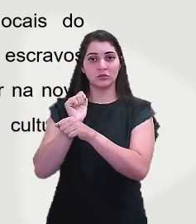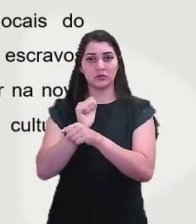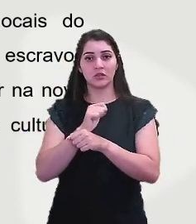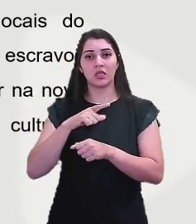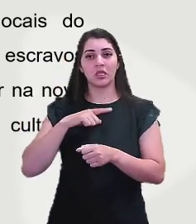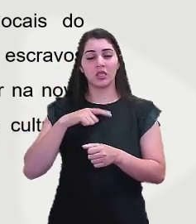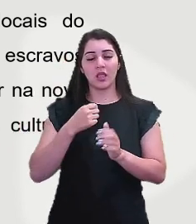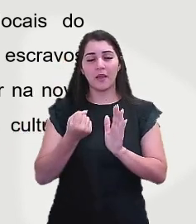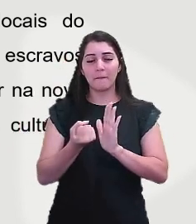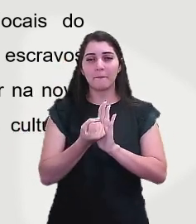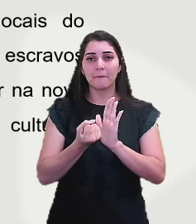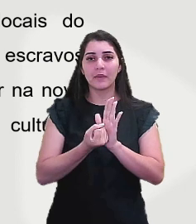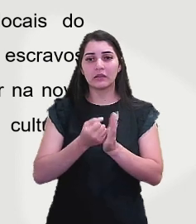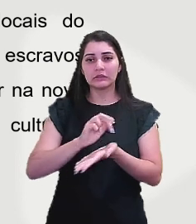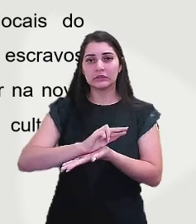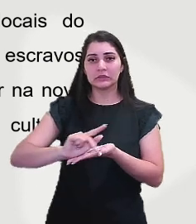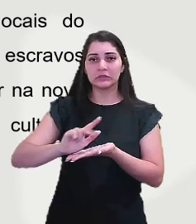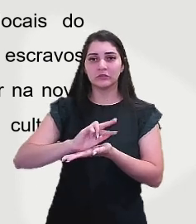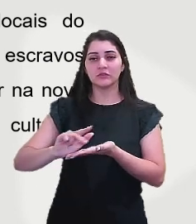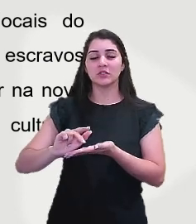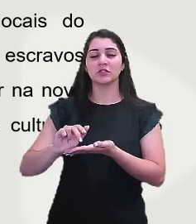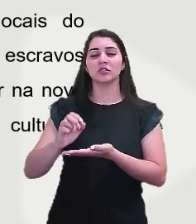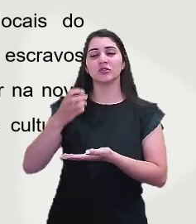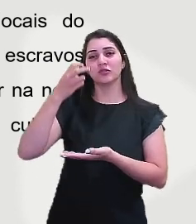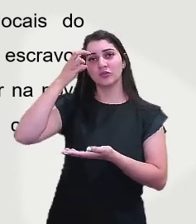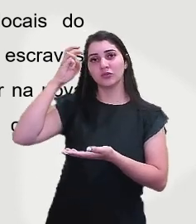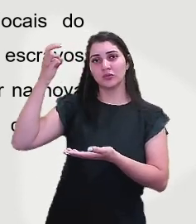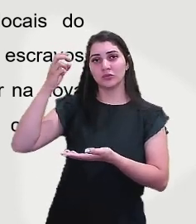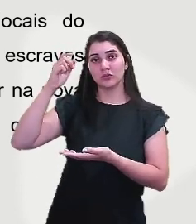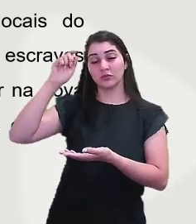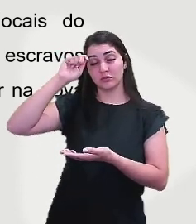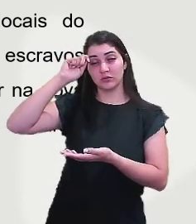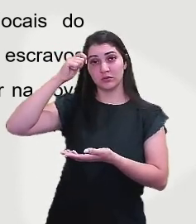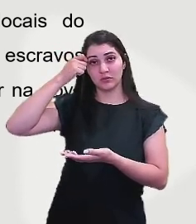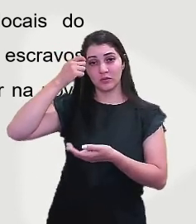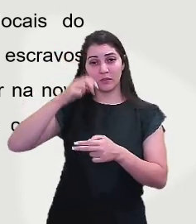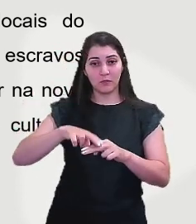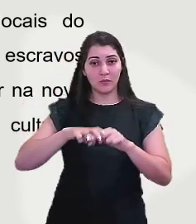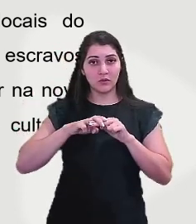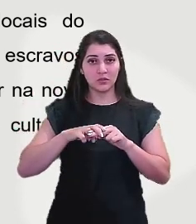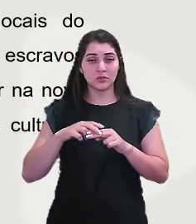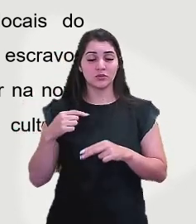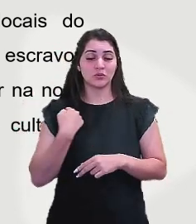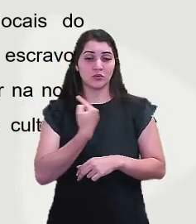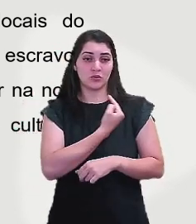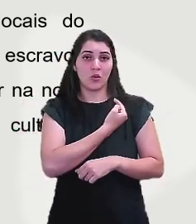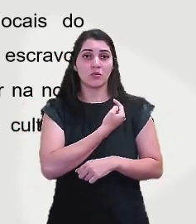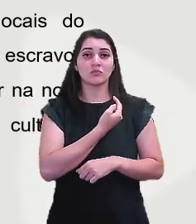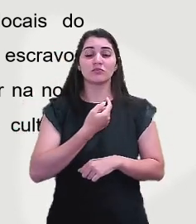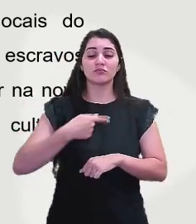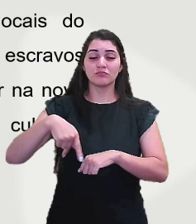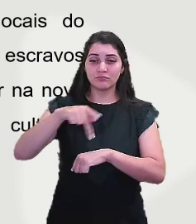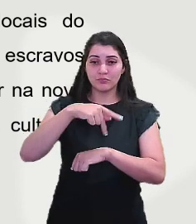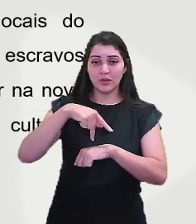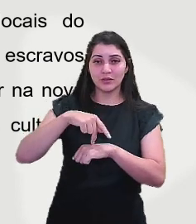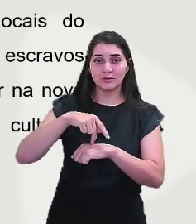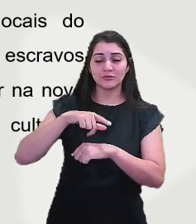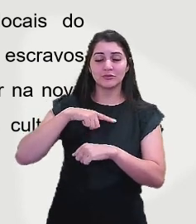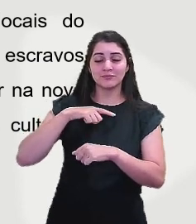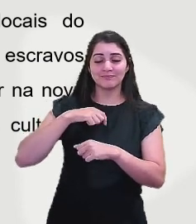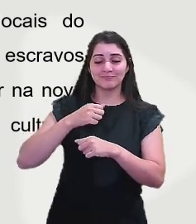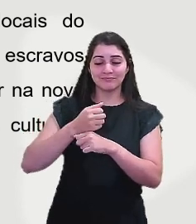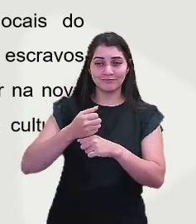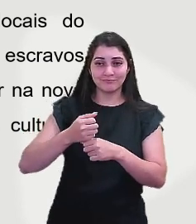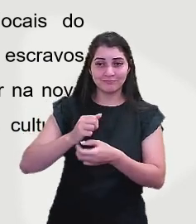das diversas culturas e continentes africanos. Por isso que o nosso país ele é tão multicultural. Os africanos que